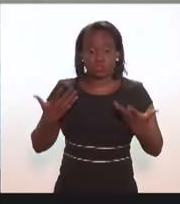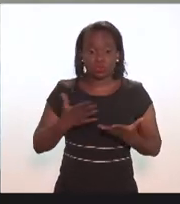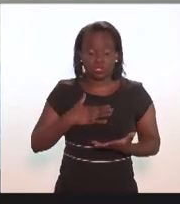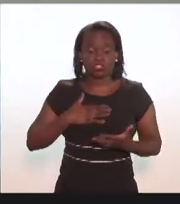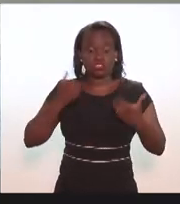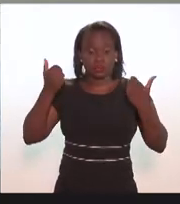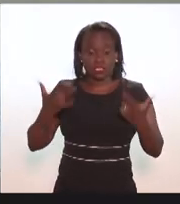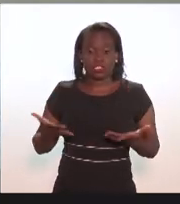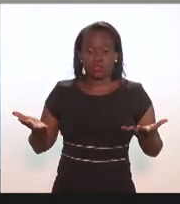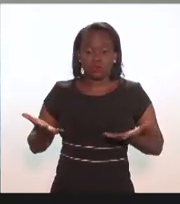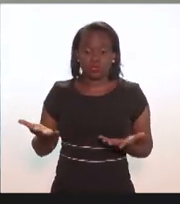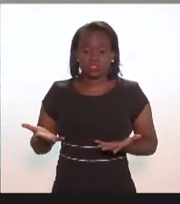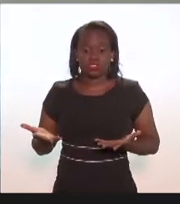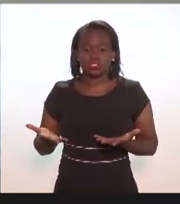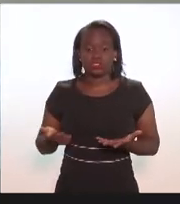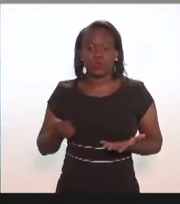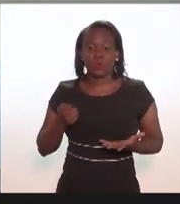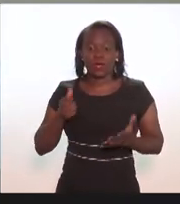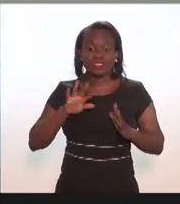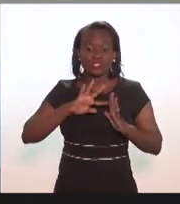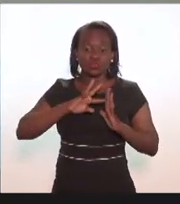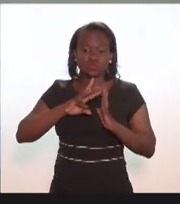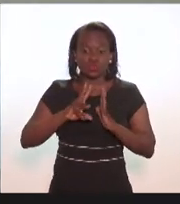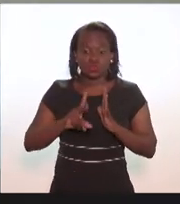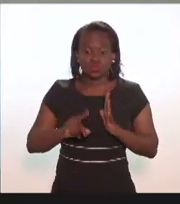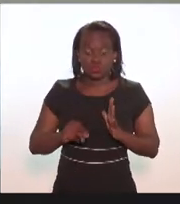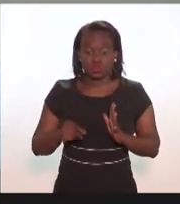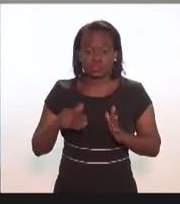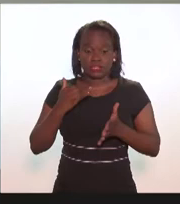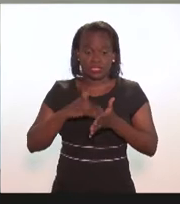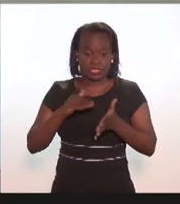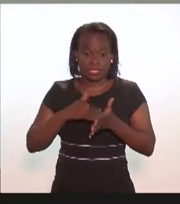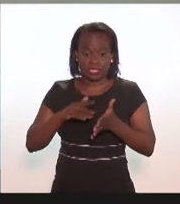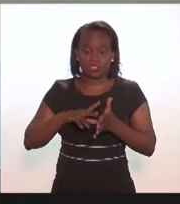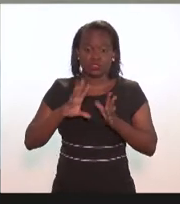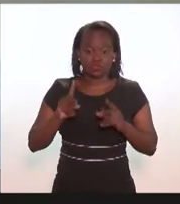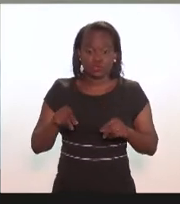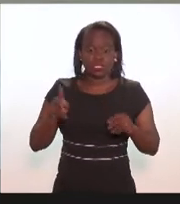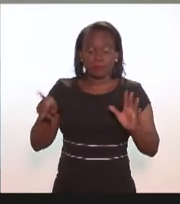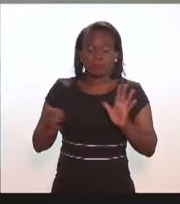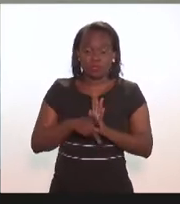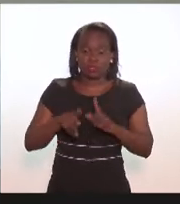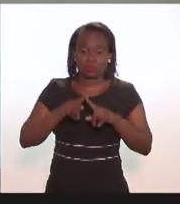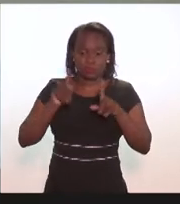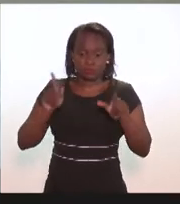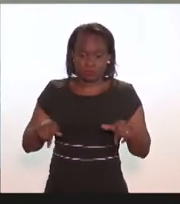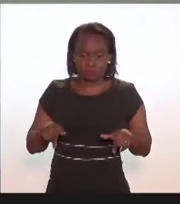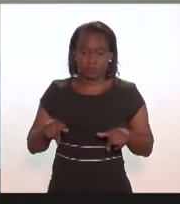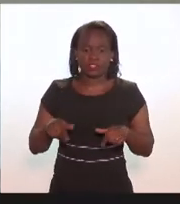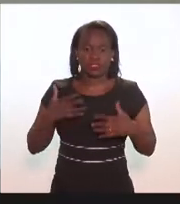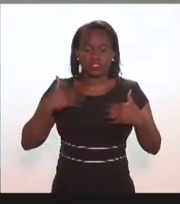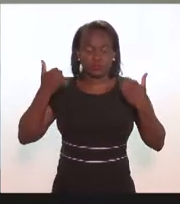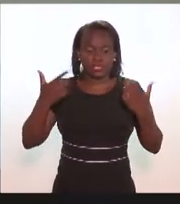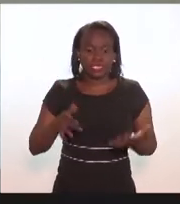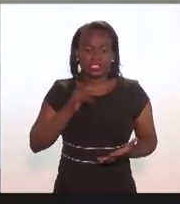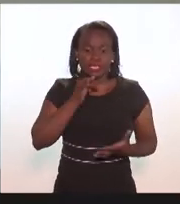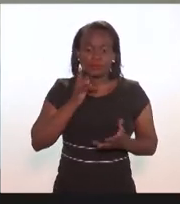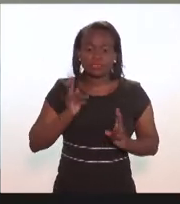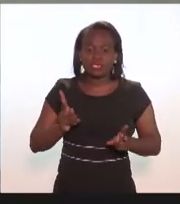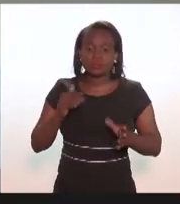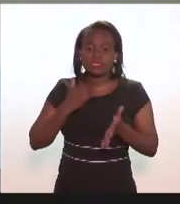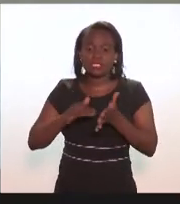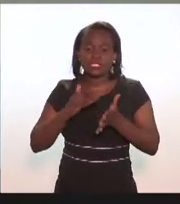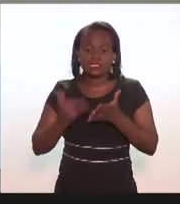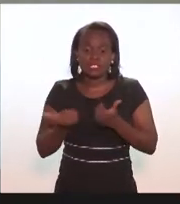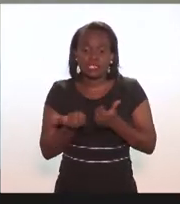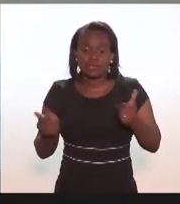aqui hoje, quase a totalidade dos nossos subsecretários são de servidores de carreira e eu gosto de dar sempre o exemplo da Subsecretaria